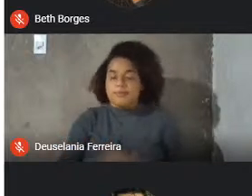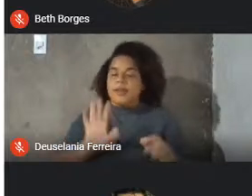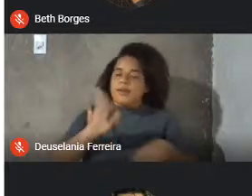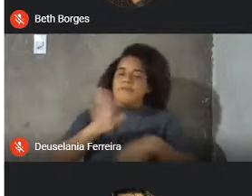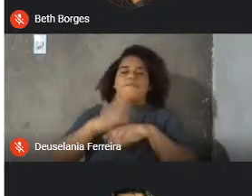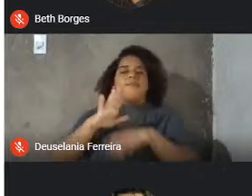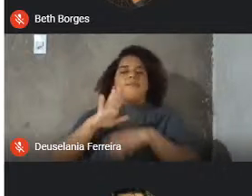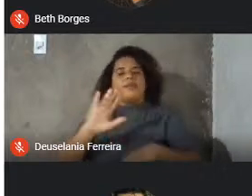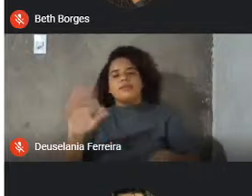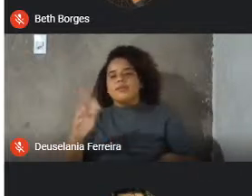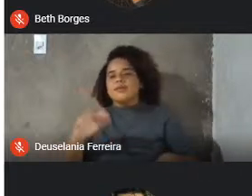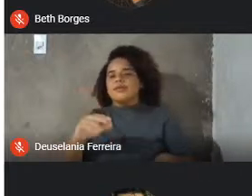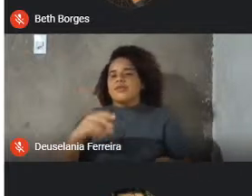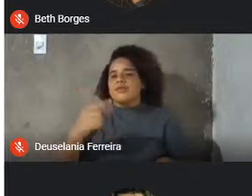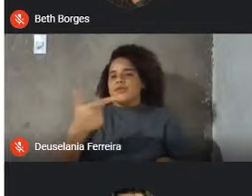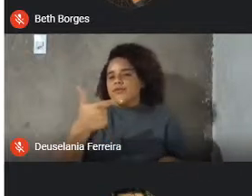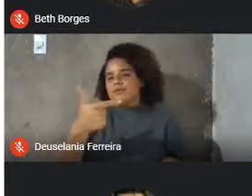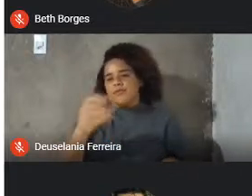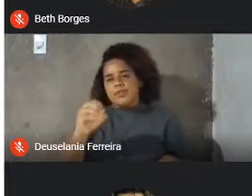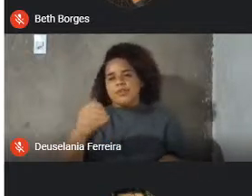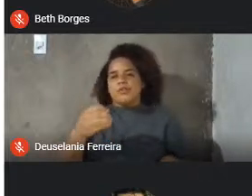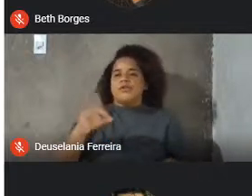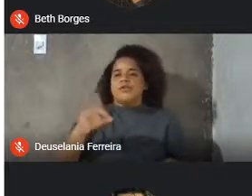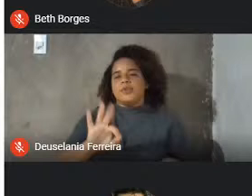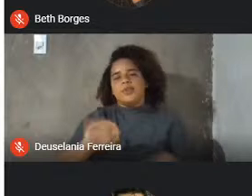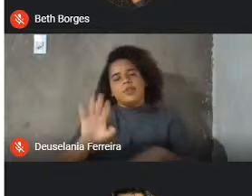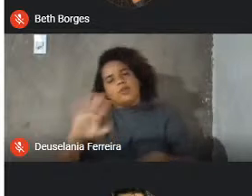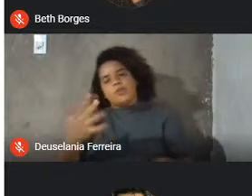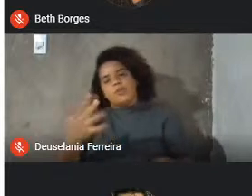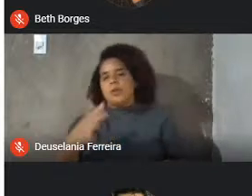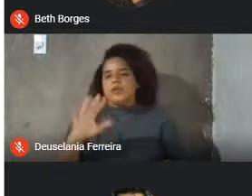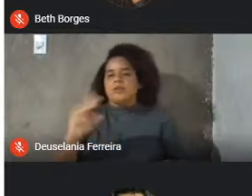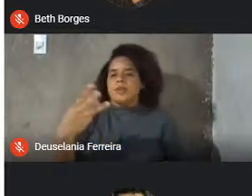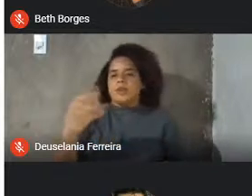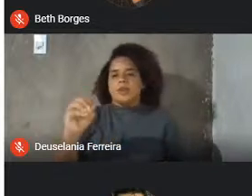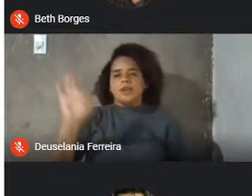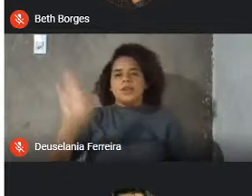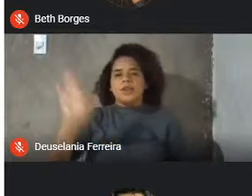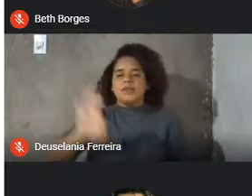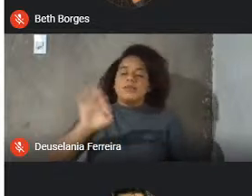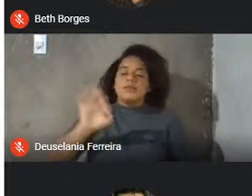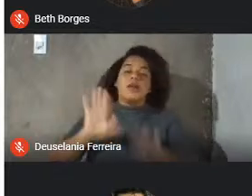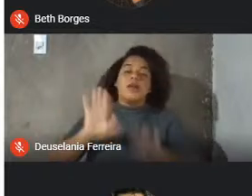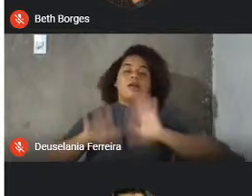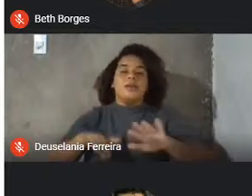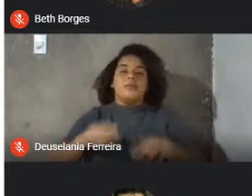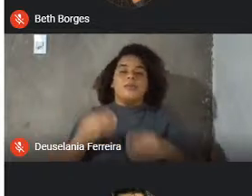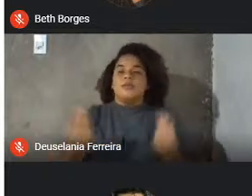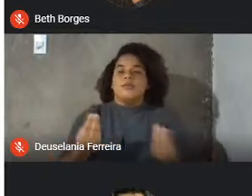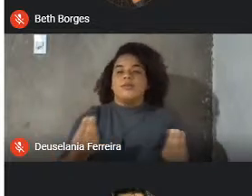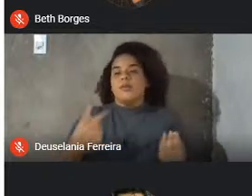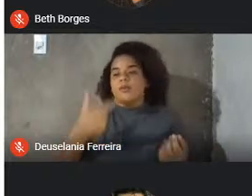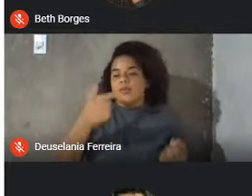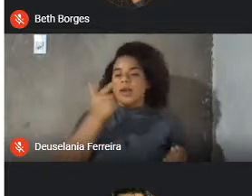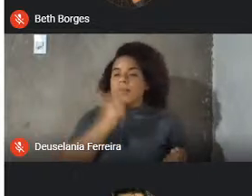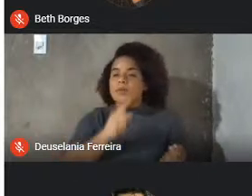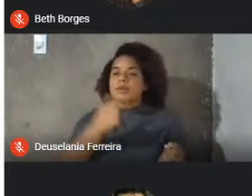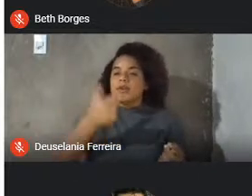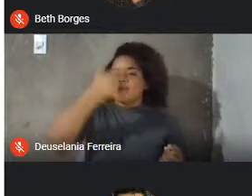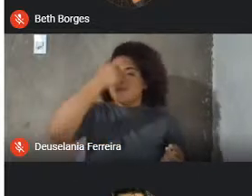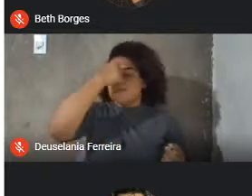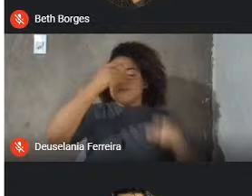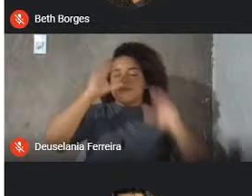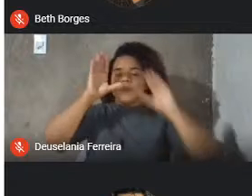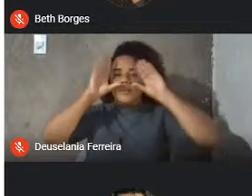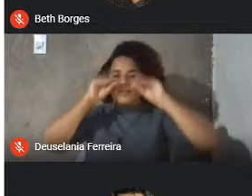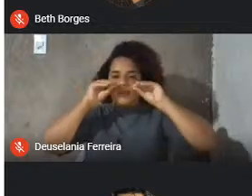pelo menos 20 a 30% da utilização, dependendo do estado que ela conseguir ficar, já fechando os olhos.